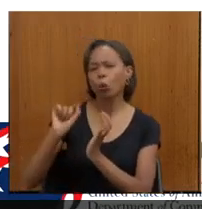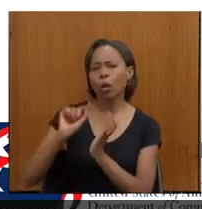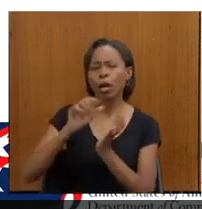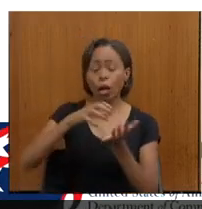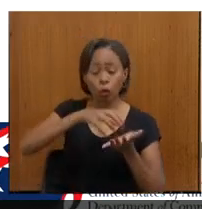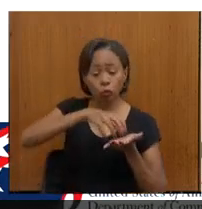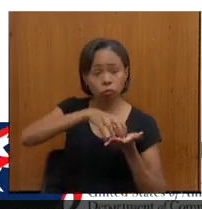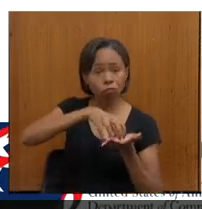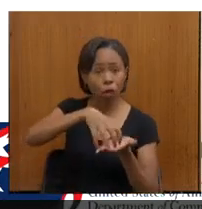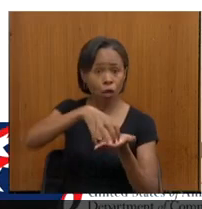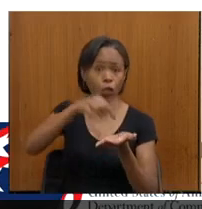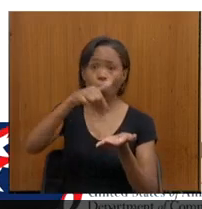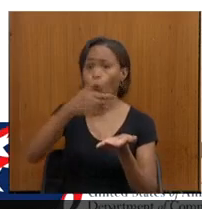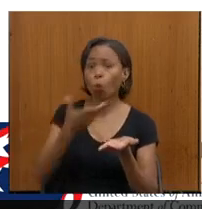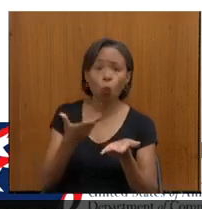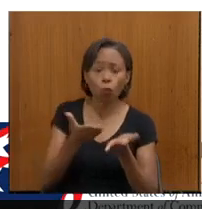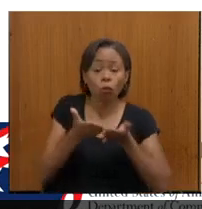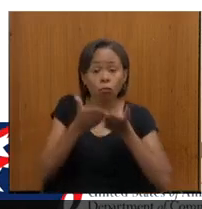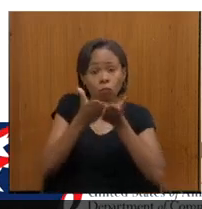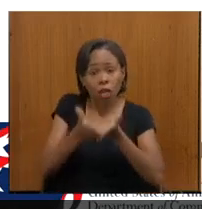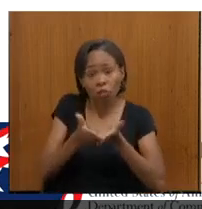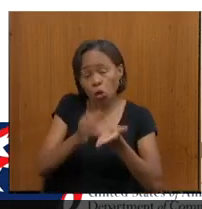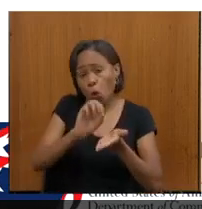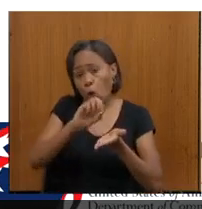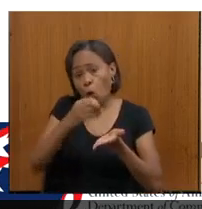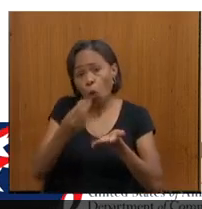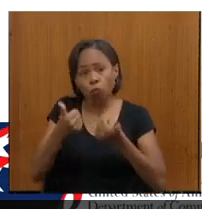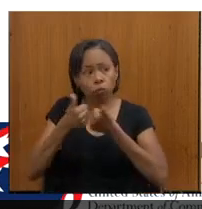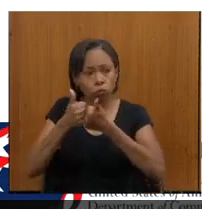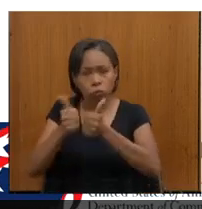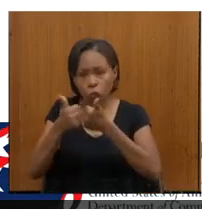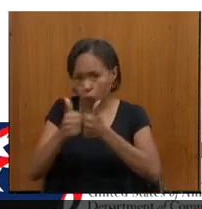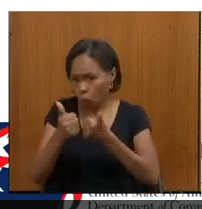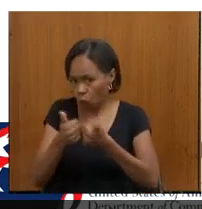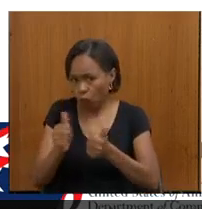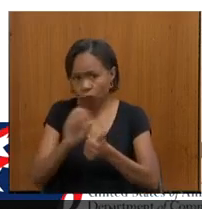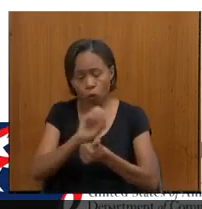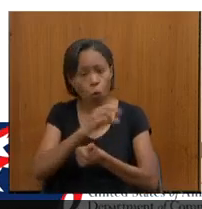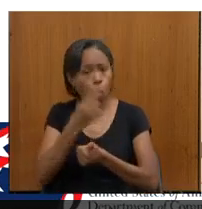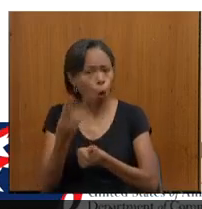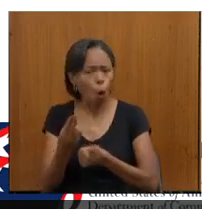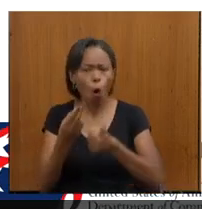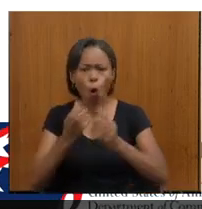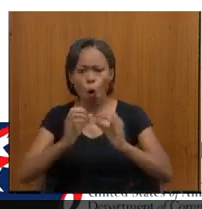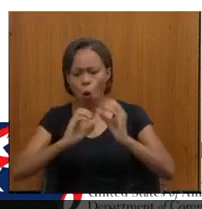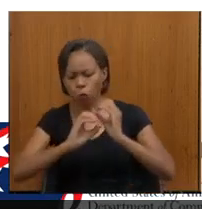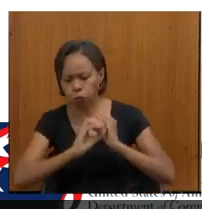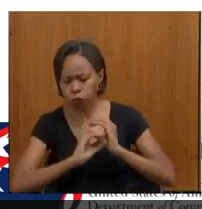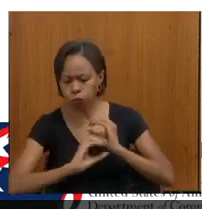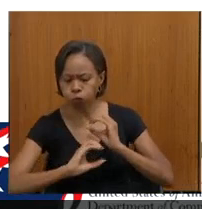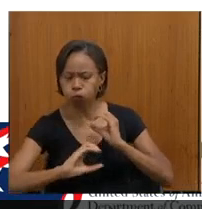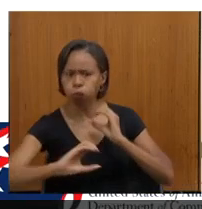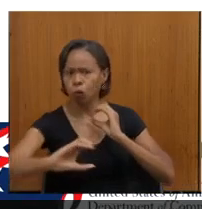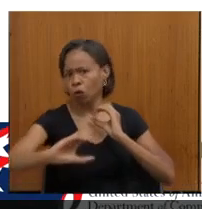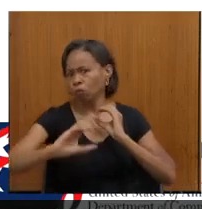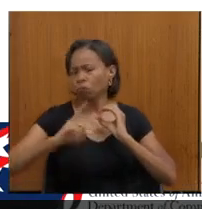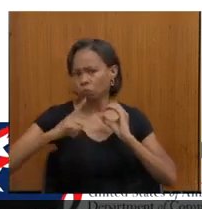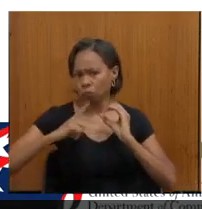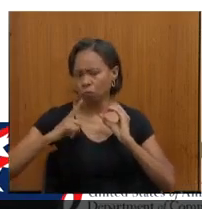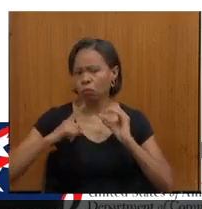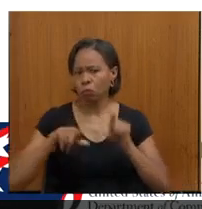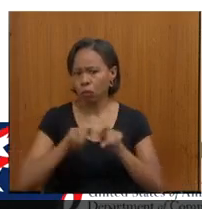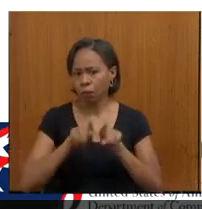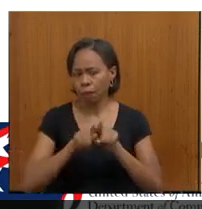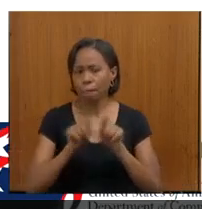seja o navio o ônibus a tampa do site lá ele pode